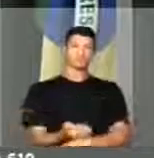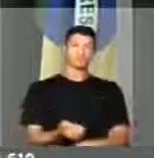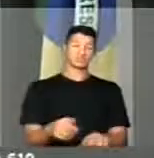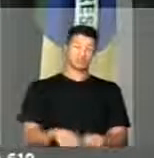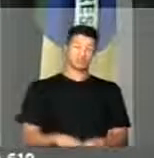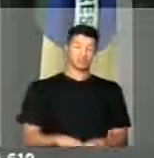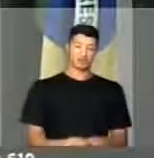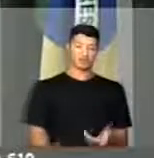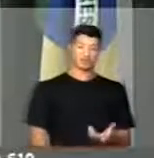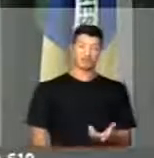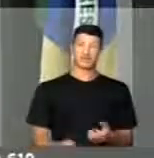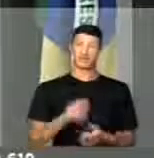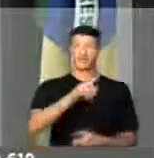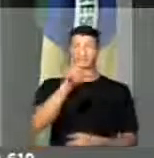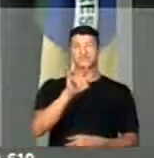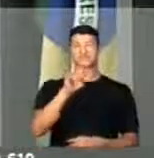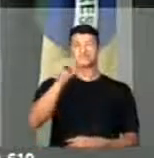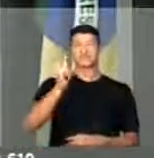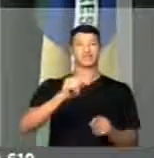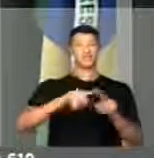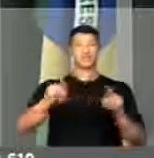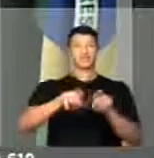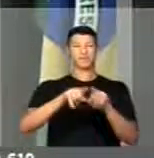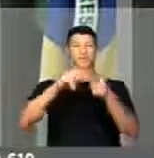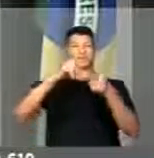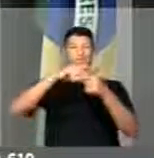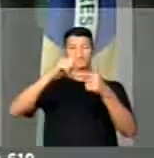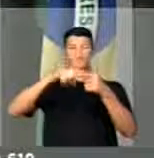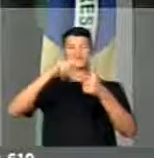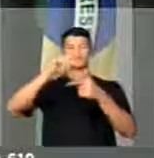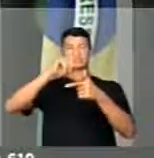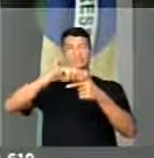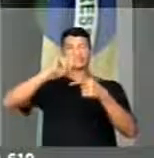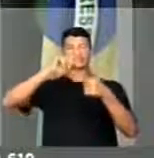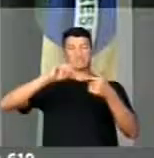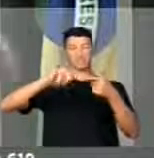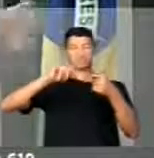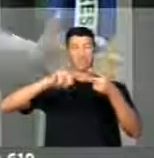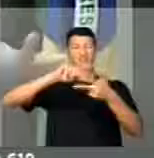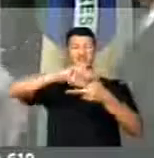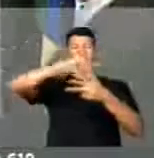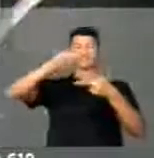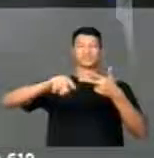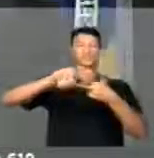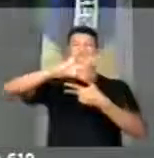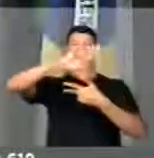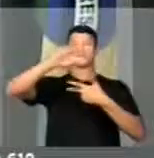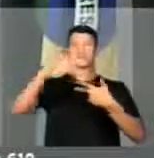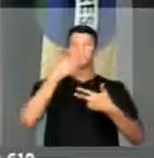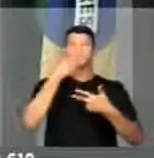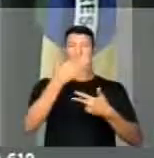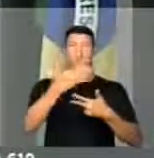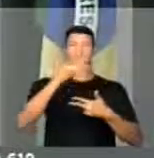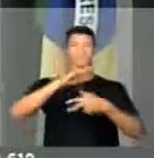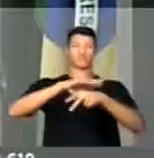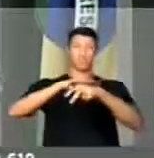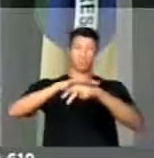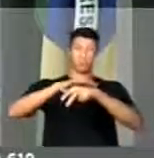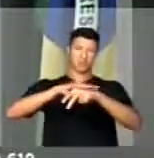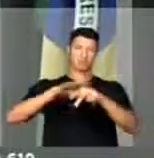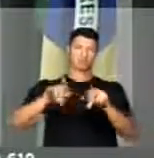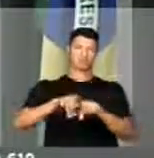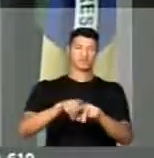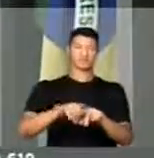transmite a Zika vírus, mas a chikungunya, a dengue nas suas mais diferentes tipos de cepa de vírus. E como